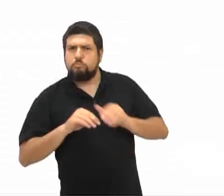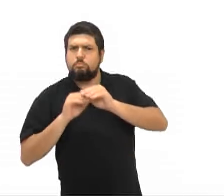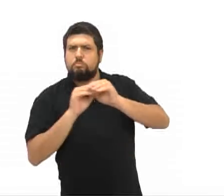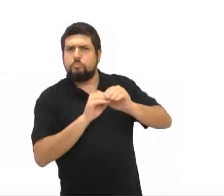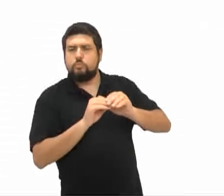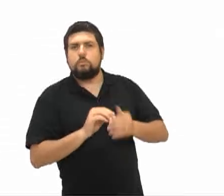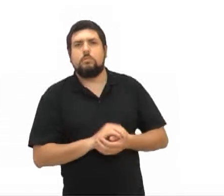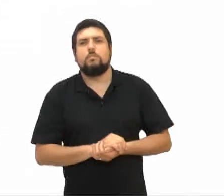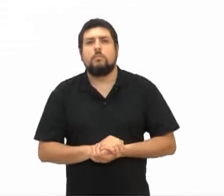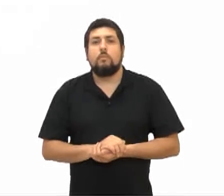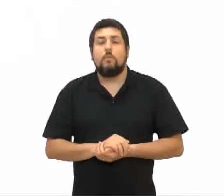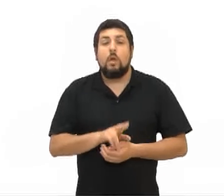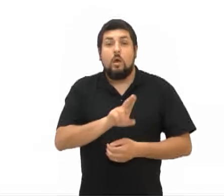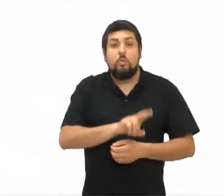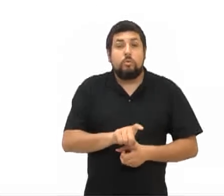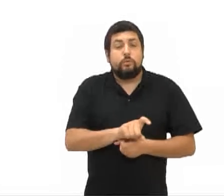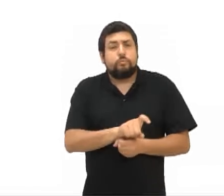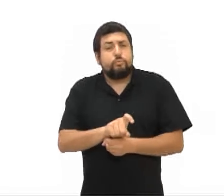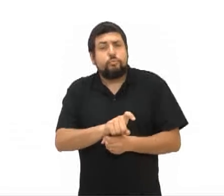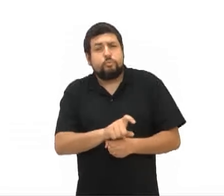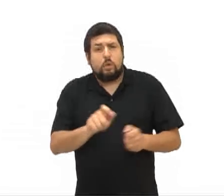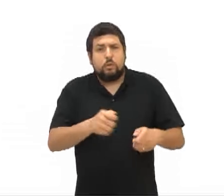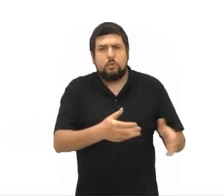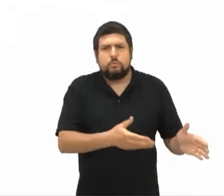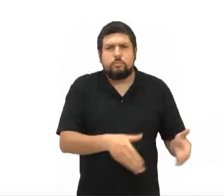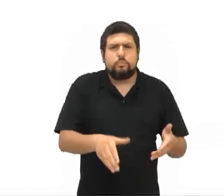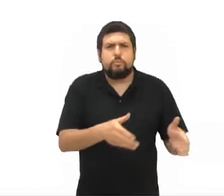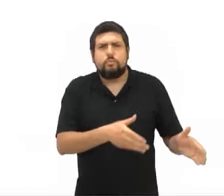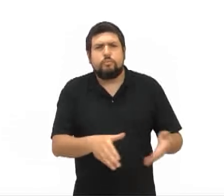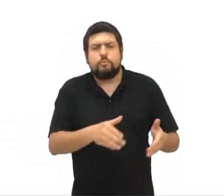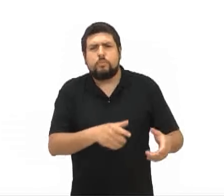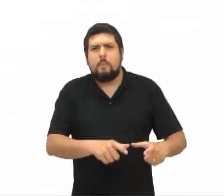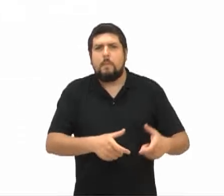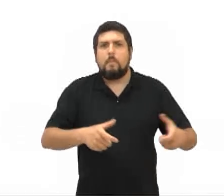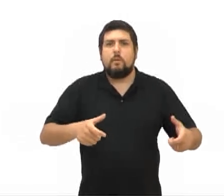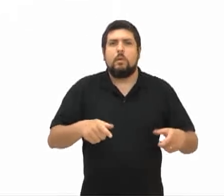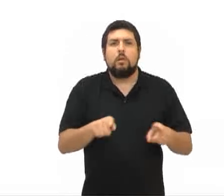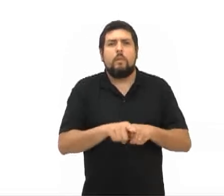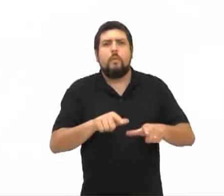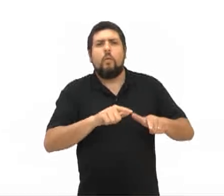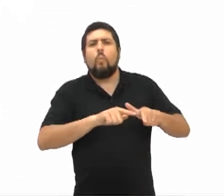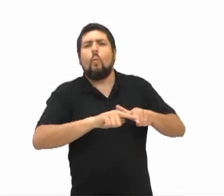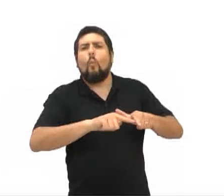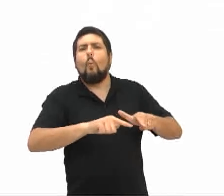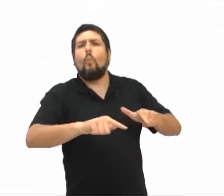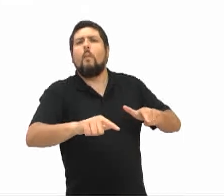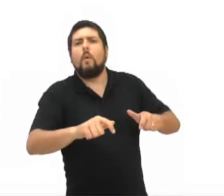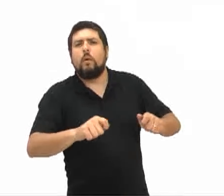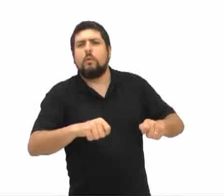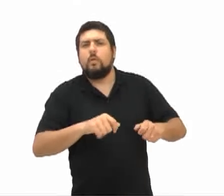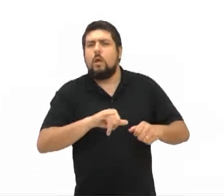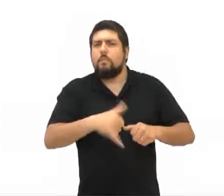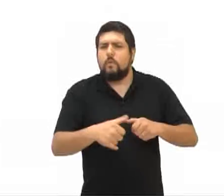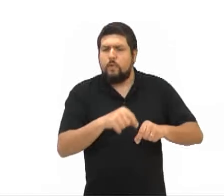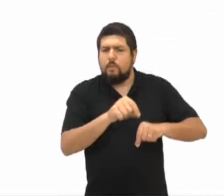dos agrotóxicos aumenta a produtividade por hectare e possibilita reduzir as áreas desmatadas para plantio. Olha como ela contra-argumenta